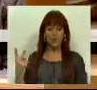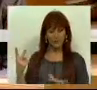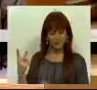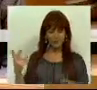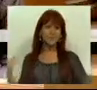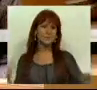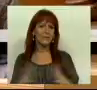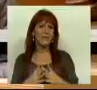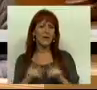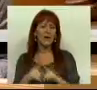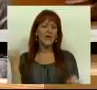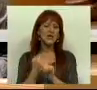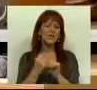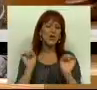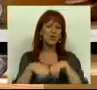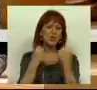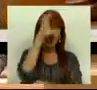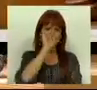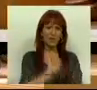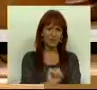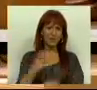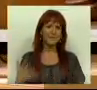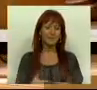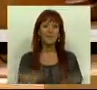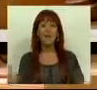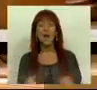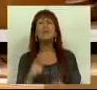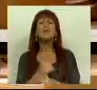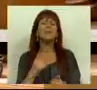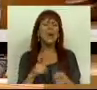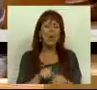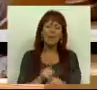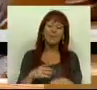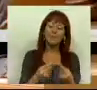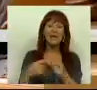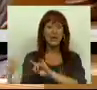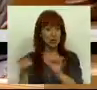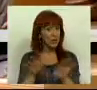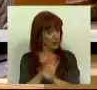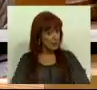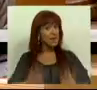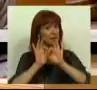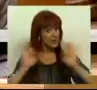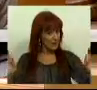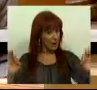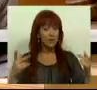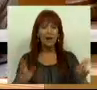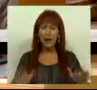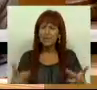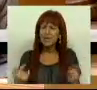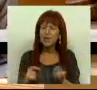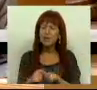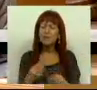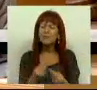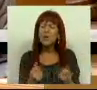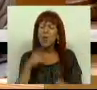Os Verdes, as funções sociais do Estado. Mas para que esta matéria seja discutida com seriedade, é preciso